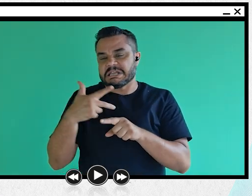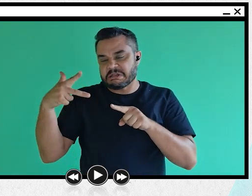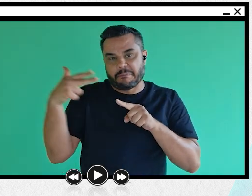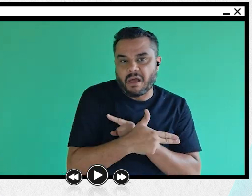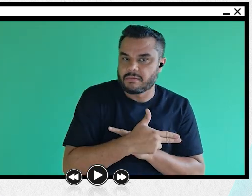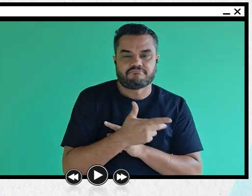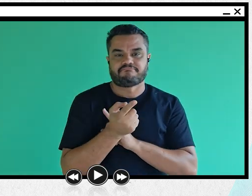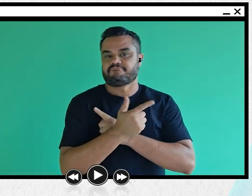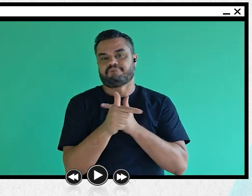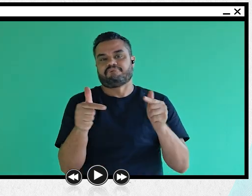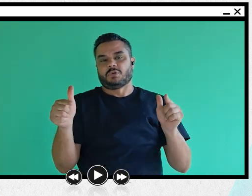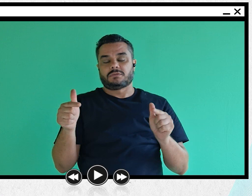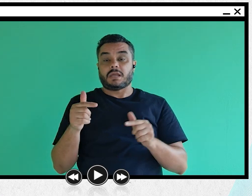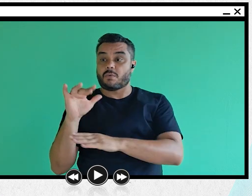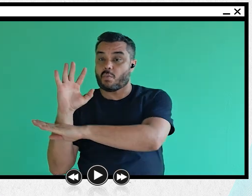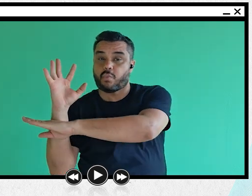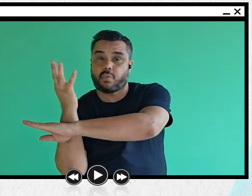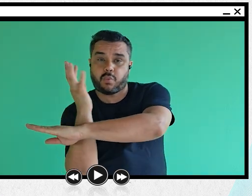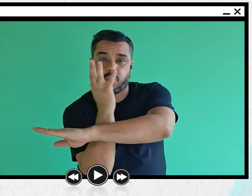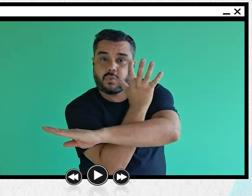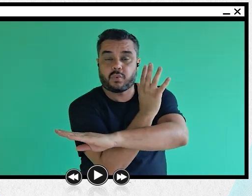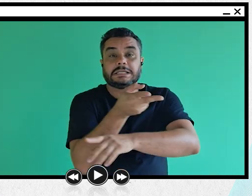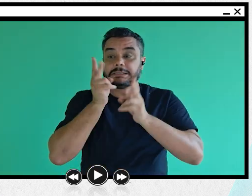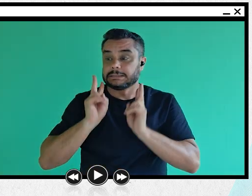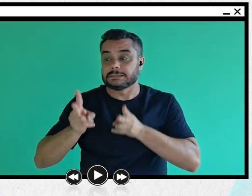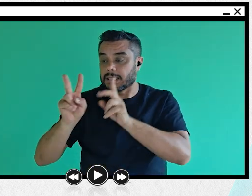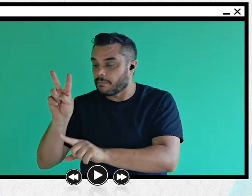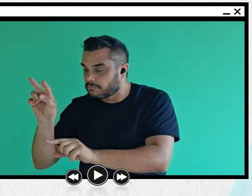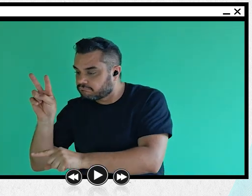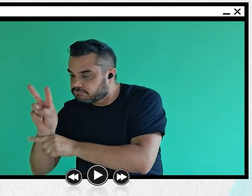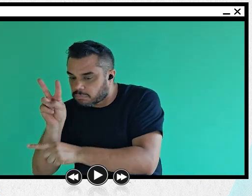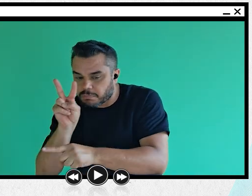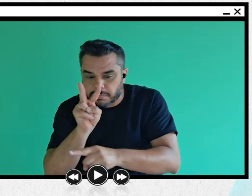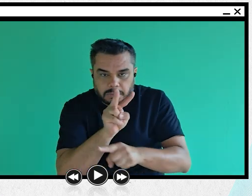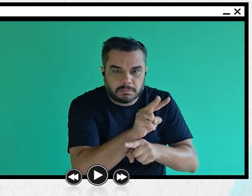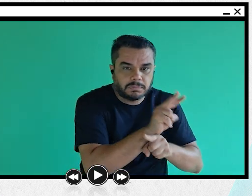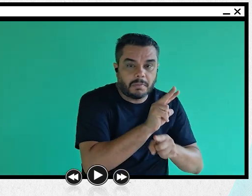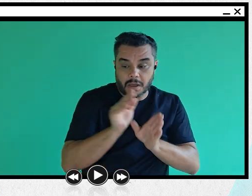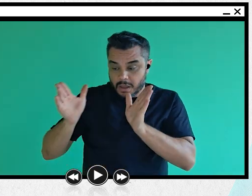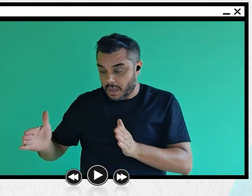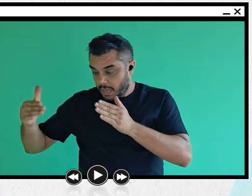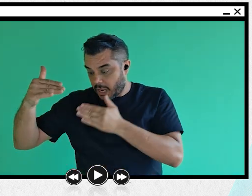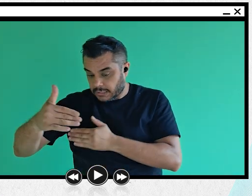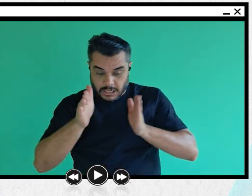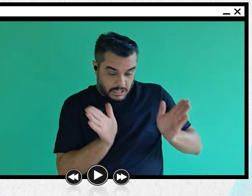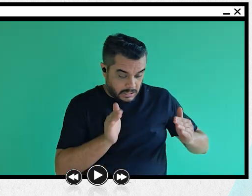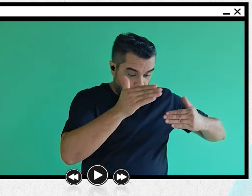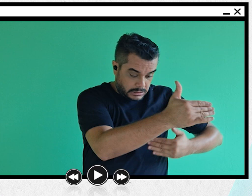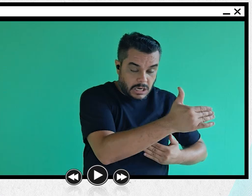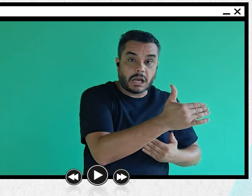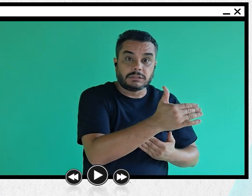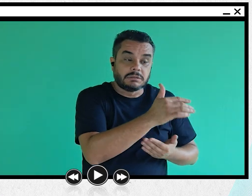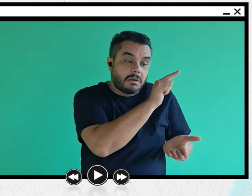ininterruptamente, desde que as plantas sejam manejadas e desde que as caixas de gordura e as caixas de sódio sejam limpas periodicamente. Periodicamente, que